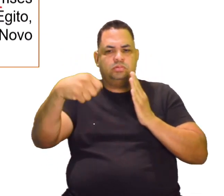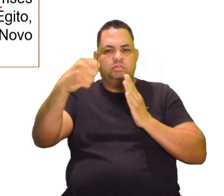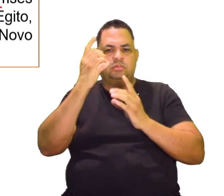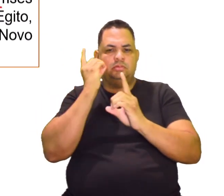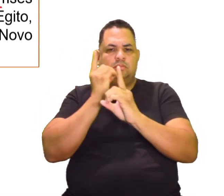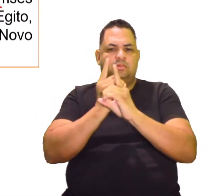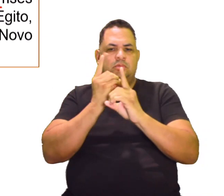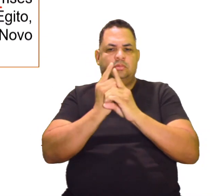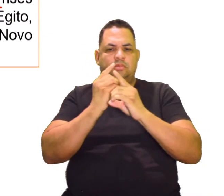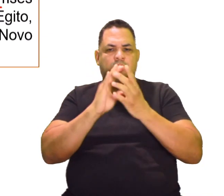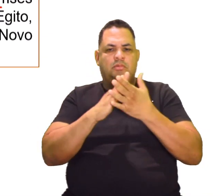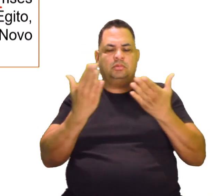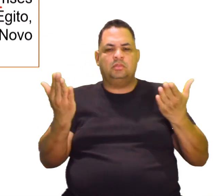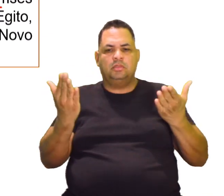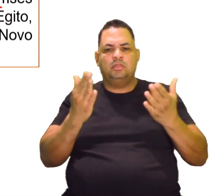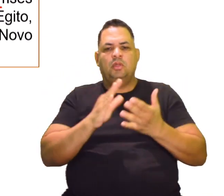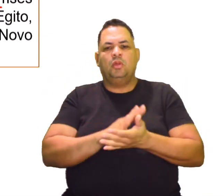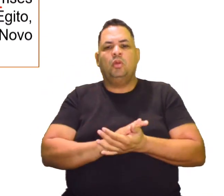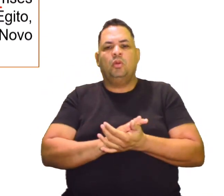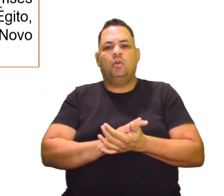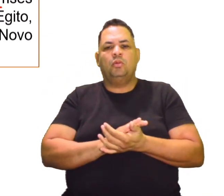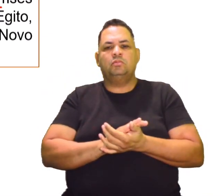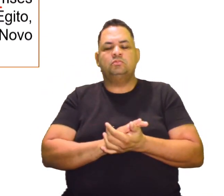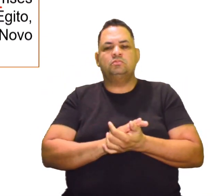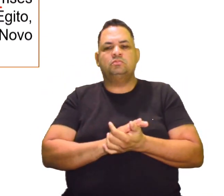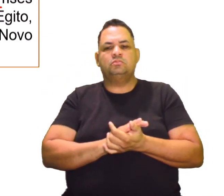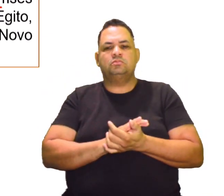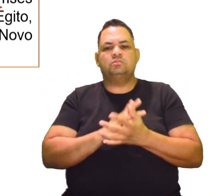de Ramsés III.